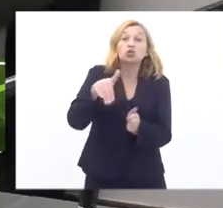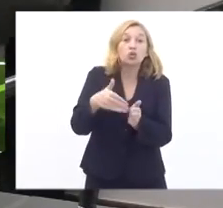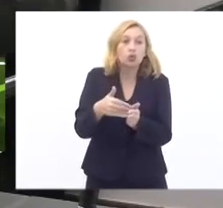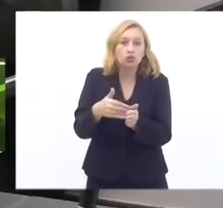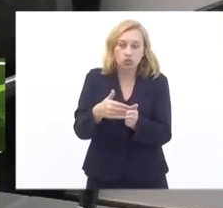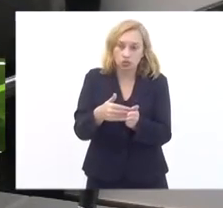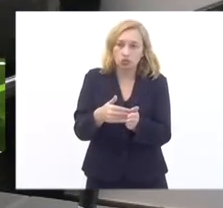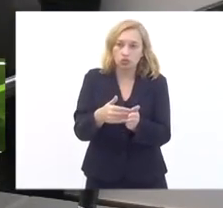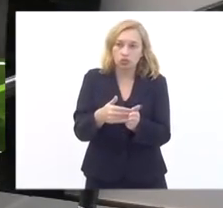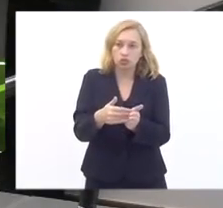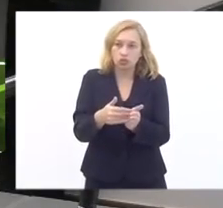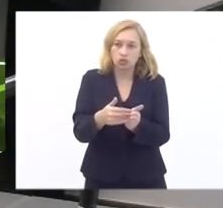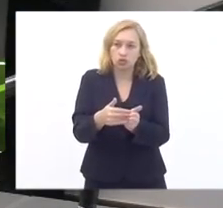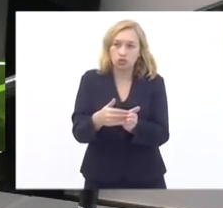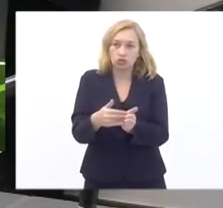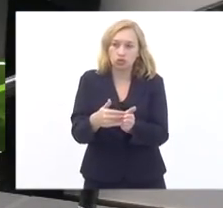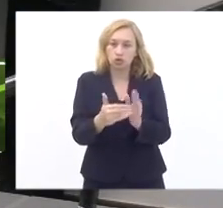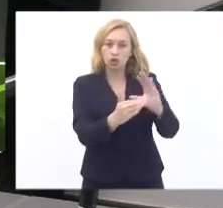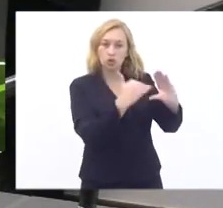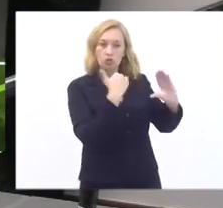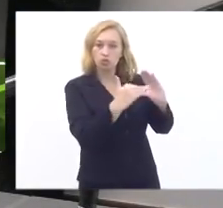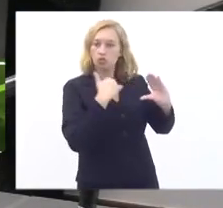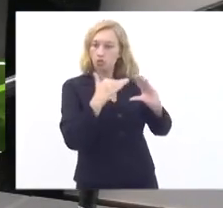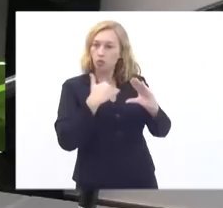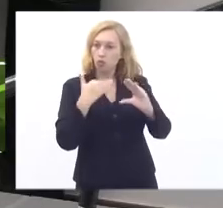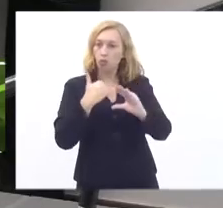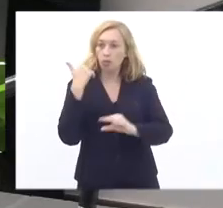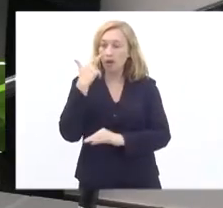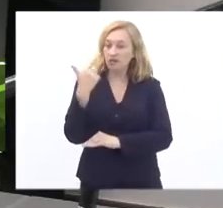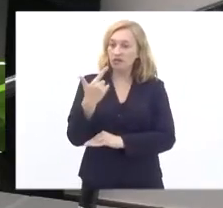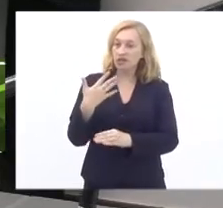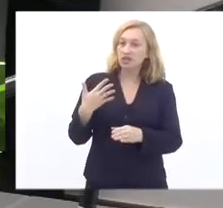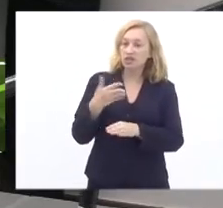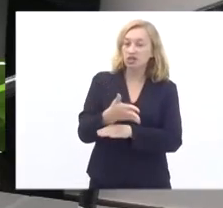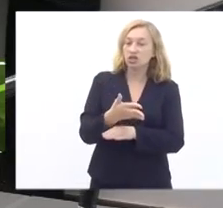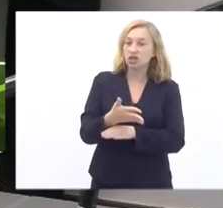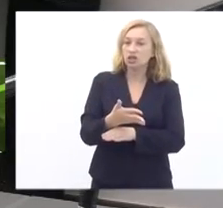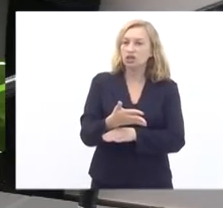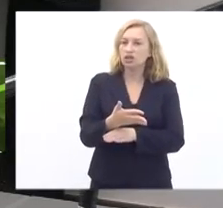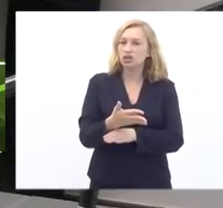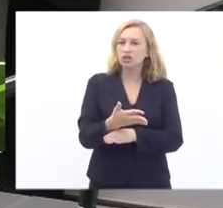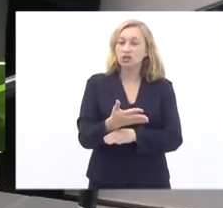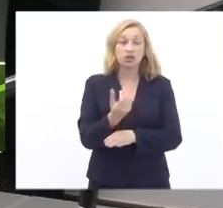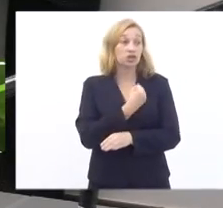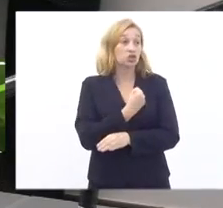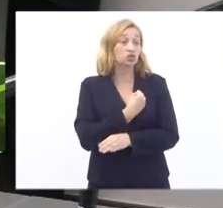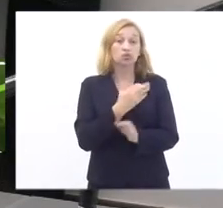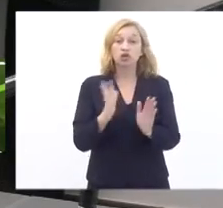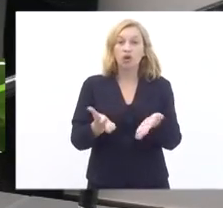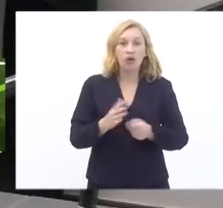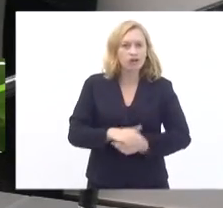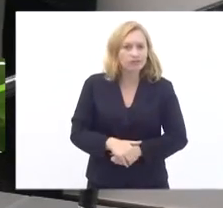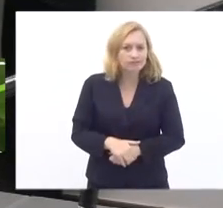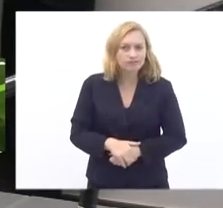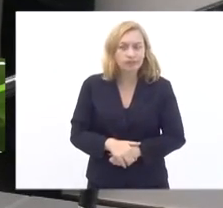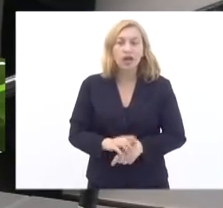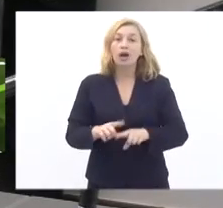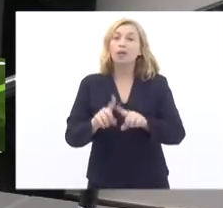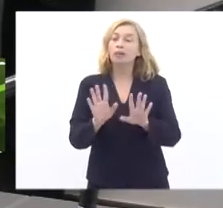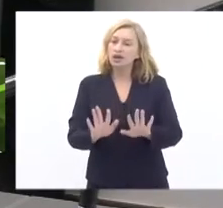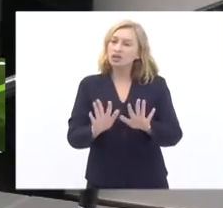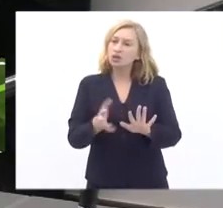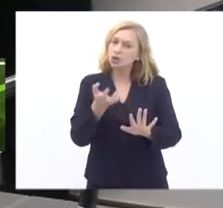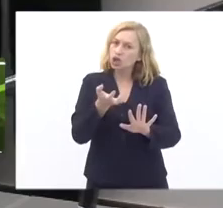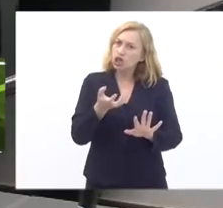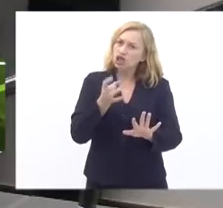fossem auditados, para ver se chega nesse número, né? Mas eu queria,